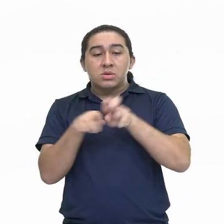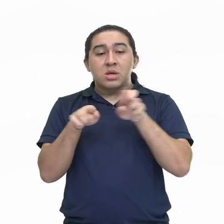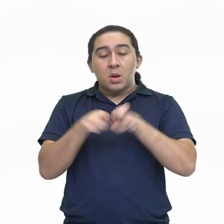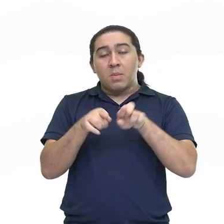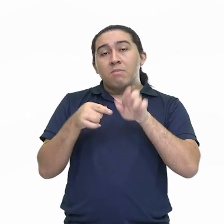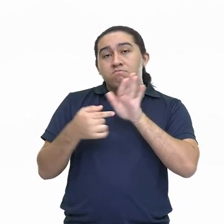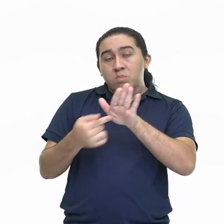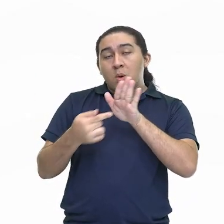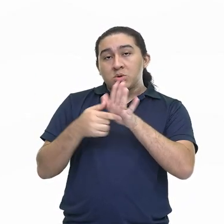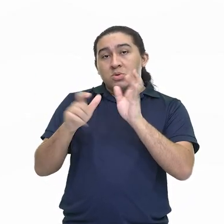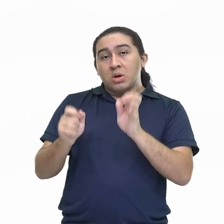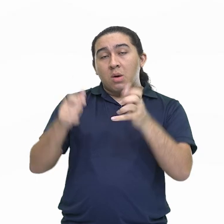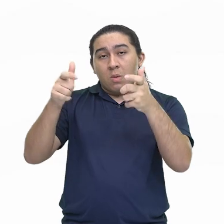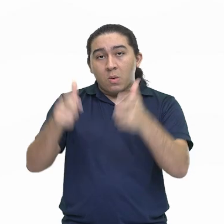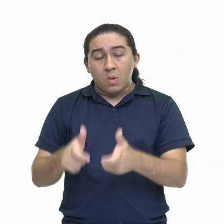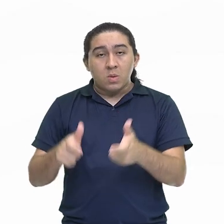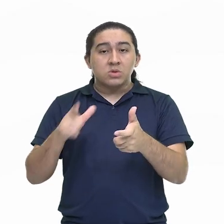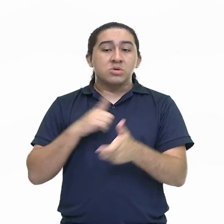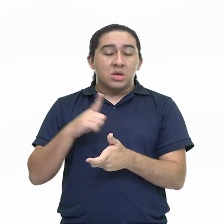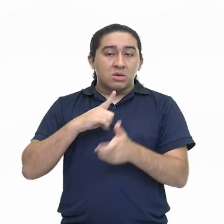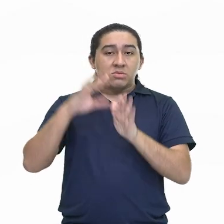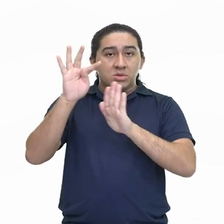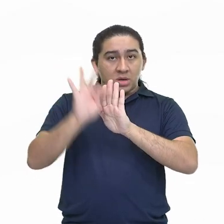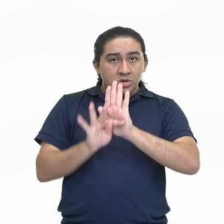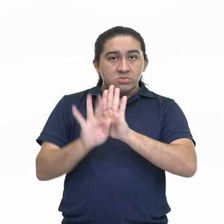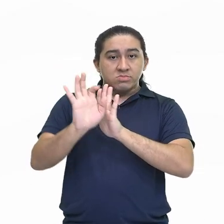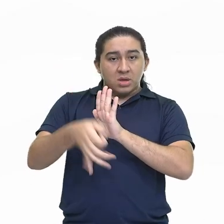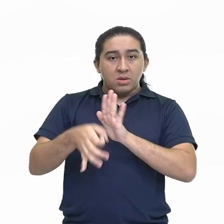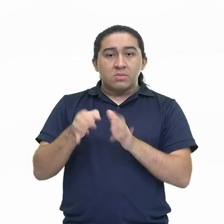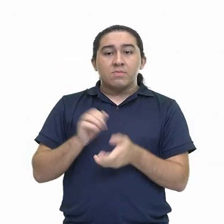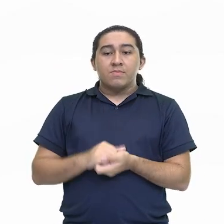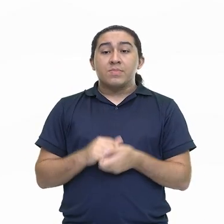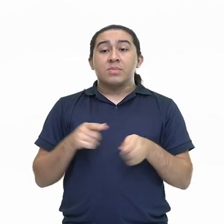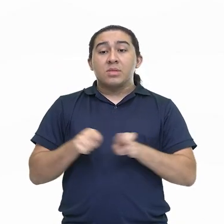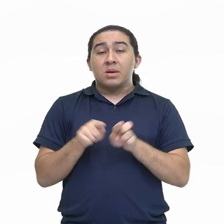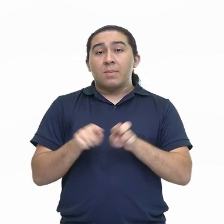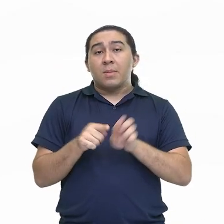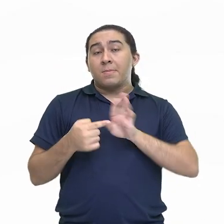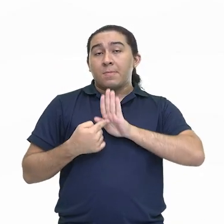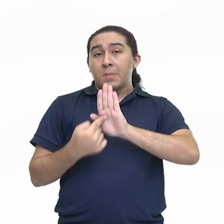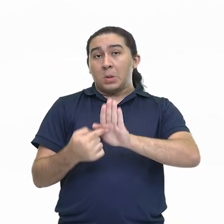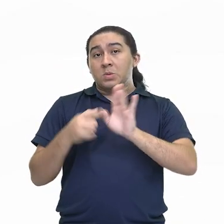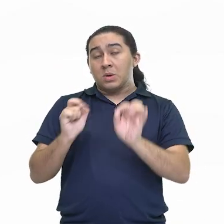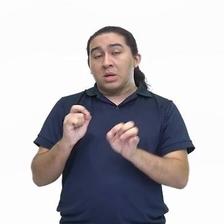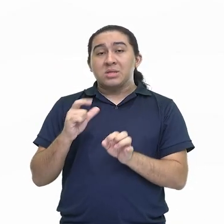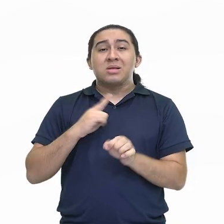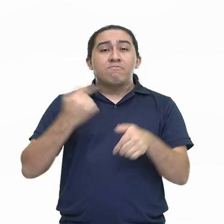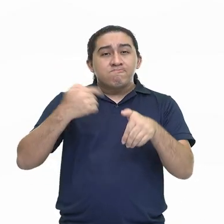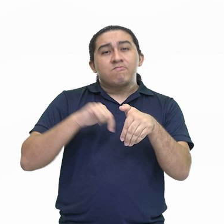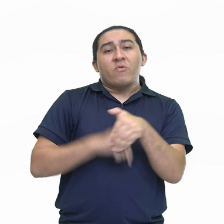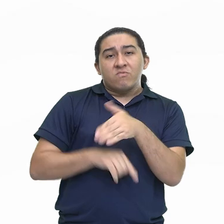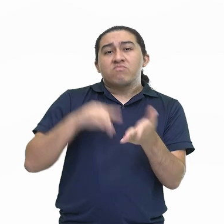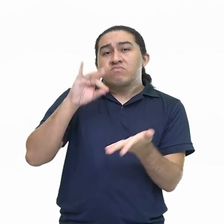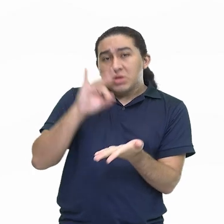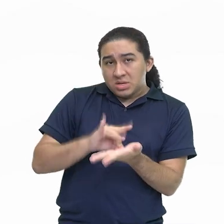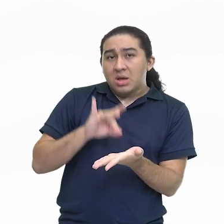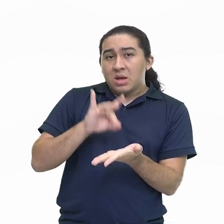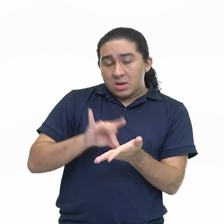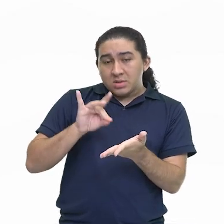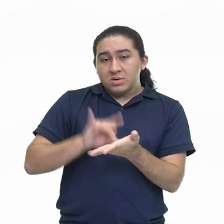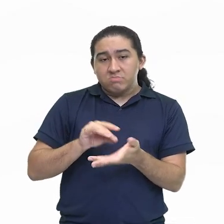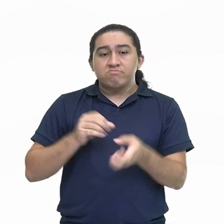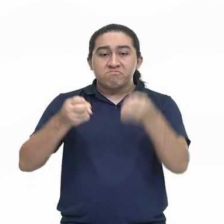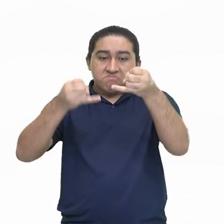e exposições presentes no texto. Veja que a reportagem ela se aprofunda muito